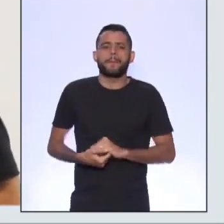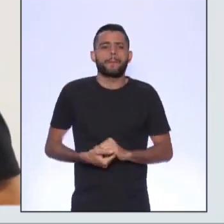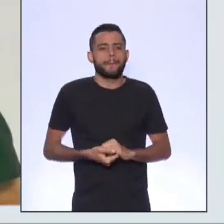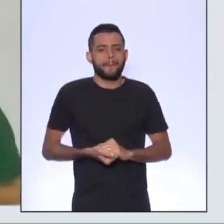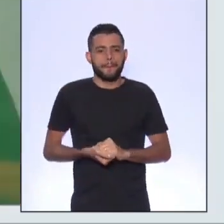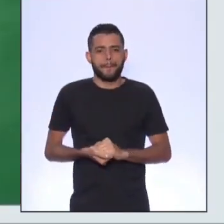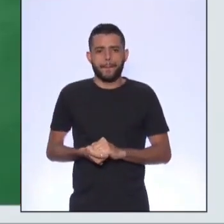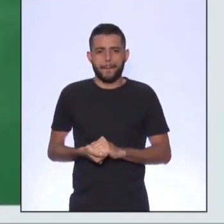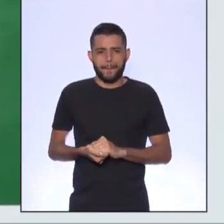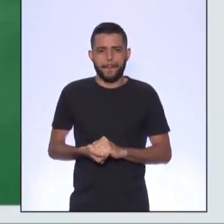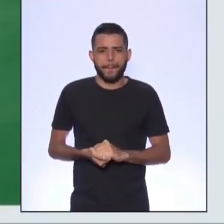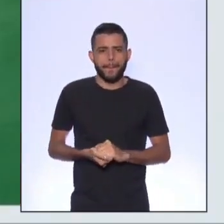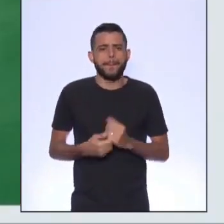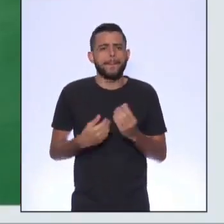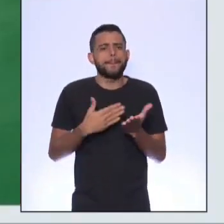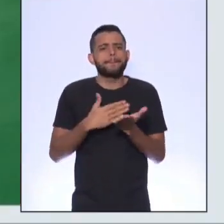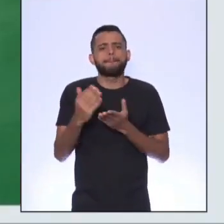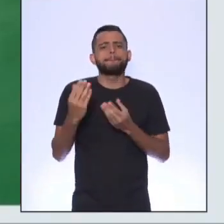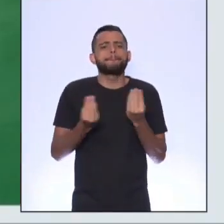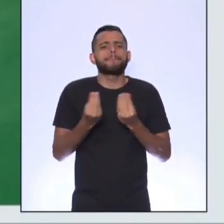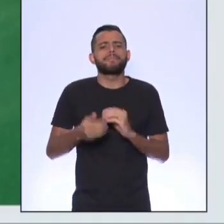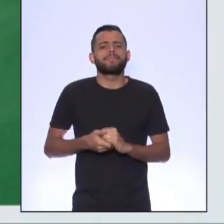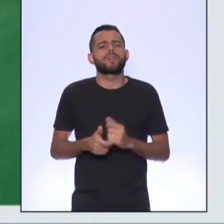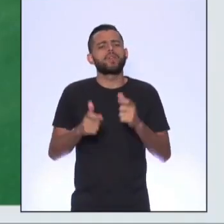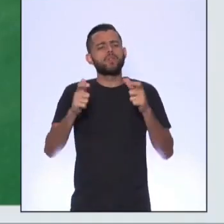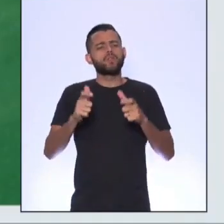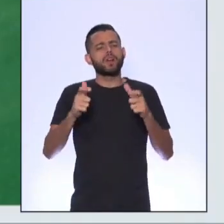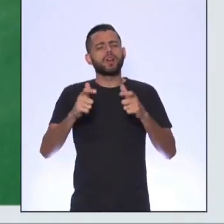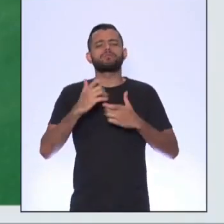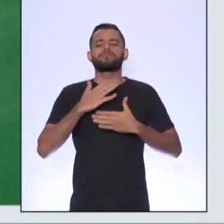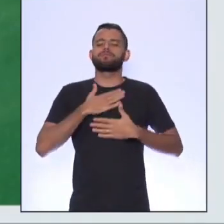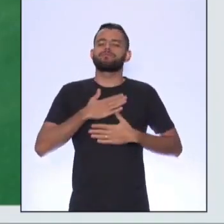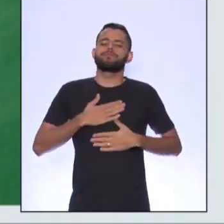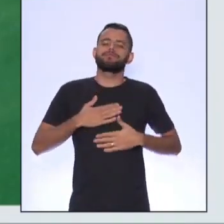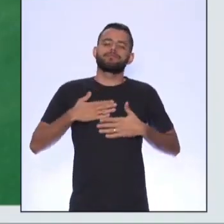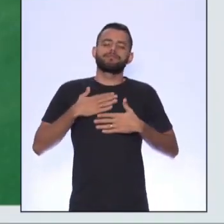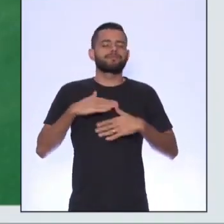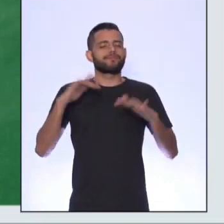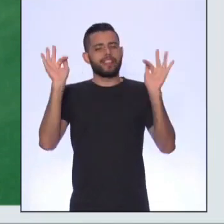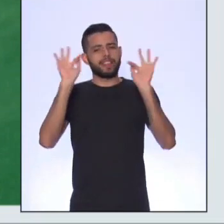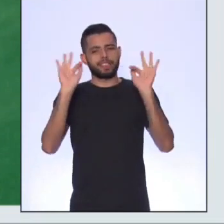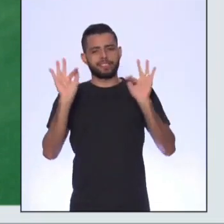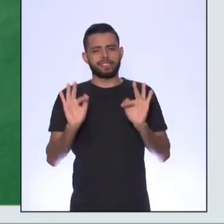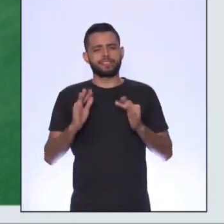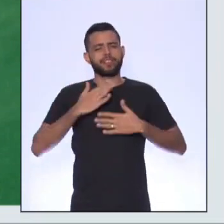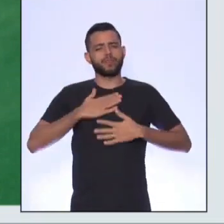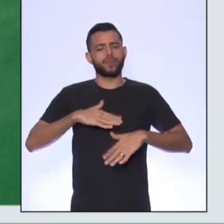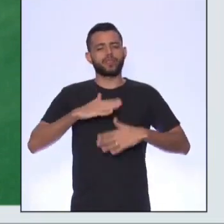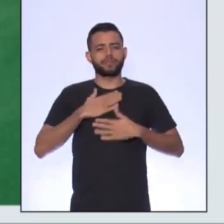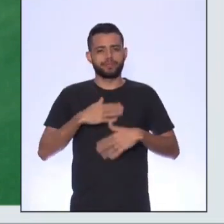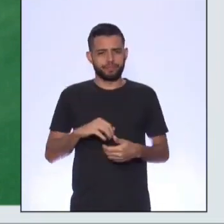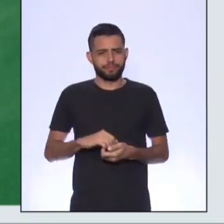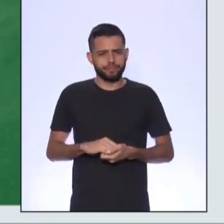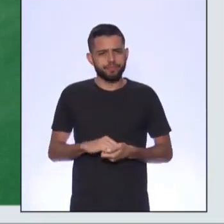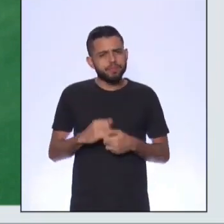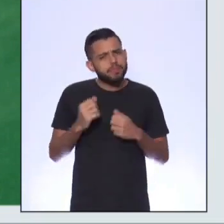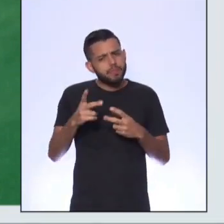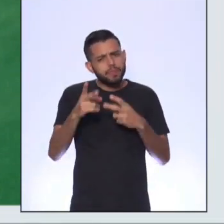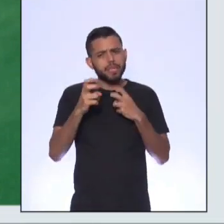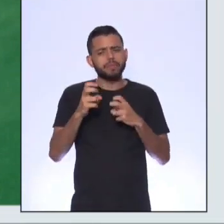Brumadinho. Aí começa assim, ó, lugar tranquilo e feliz. Percebe que já é diferente, é um lugar